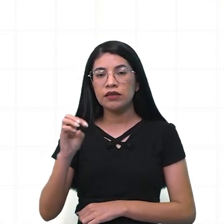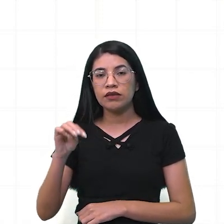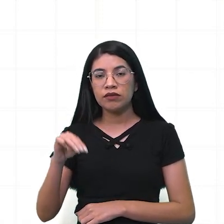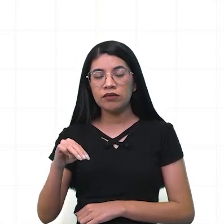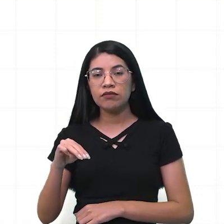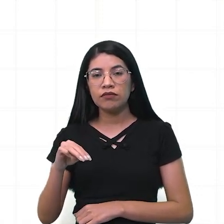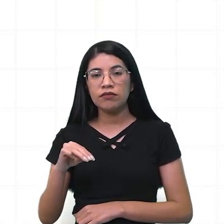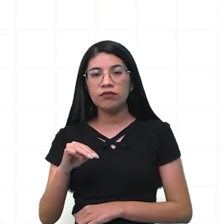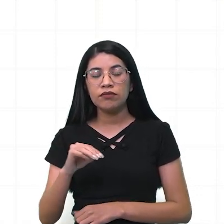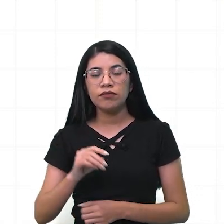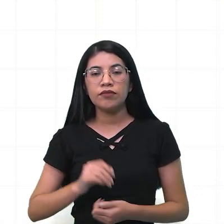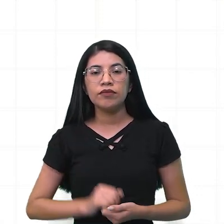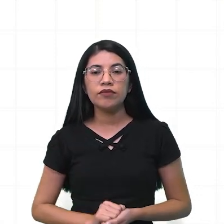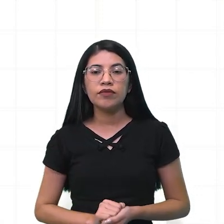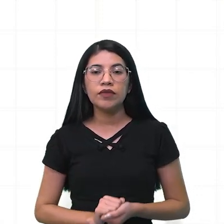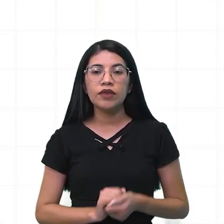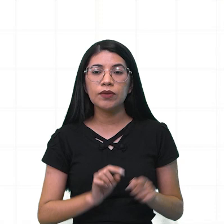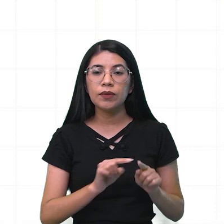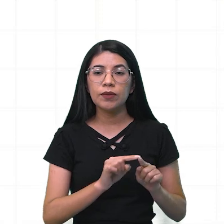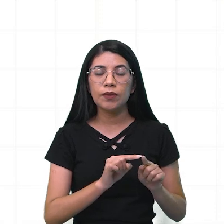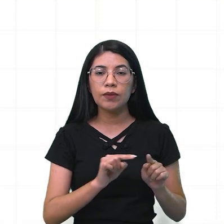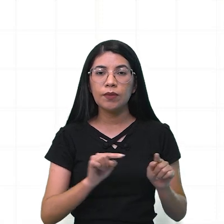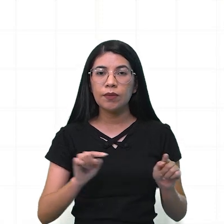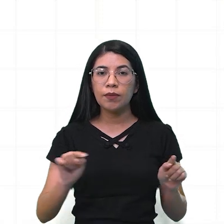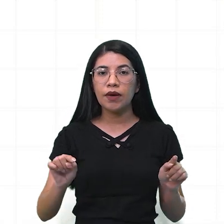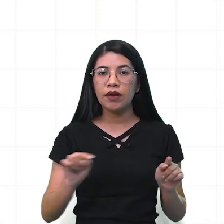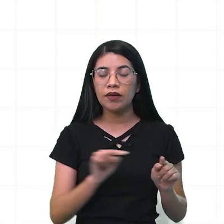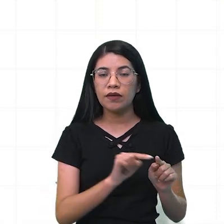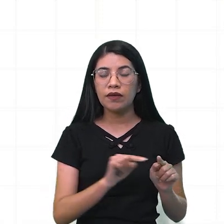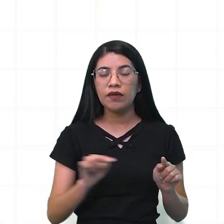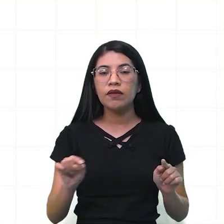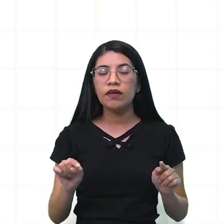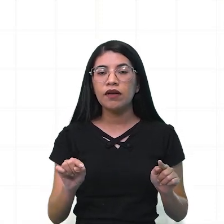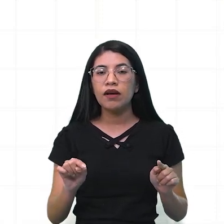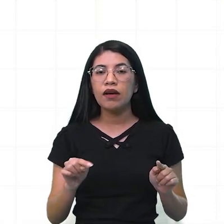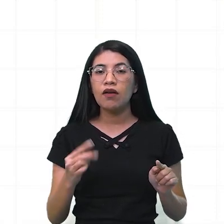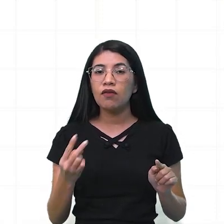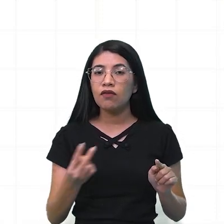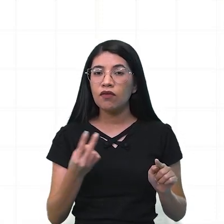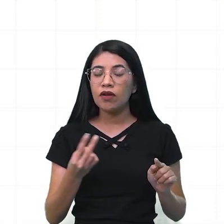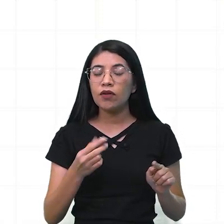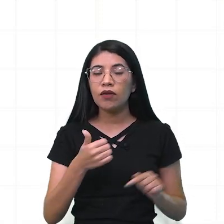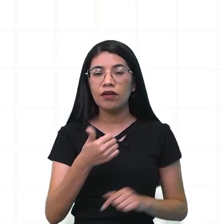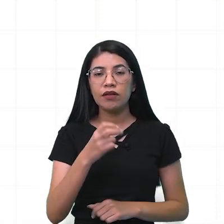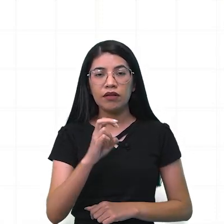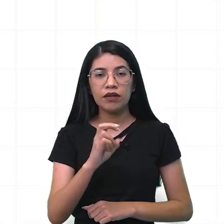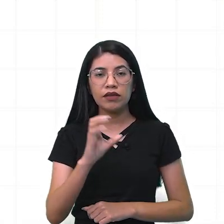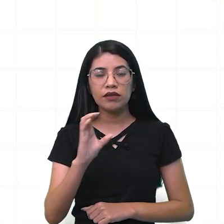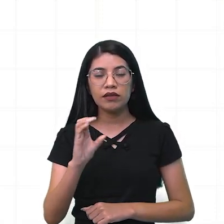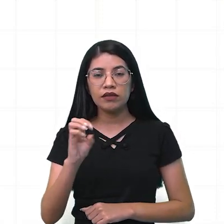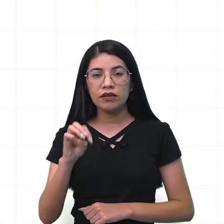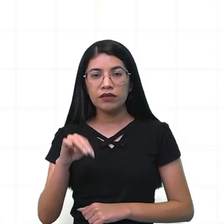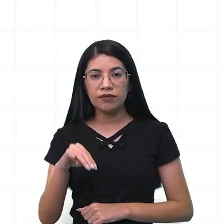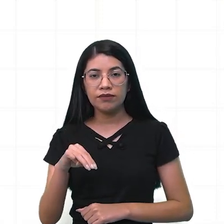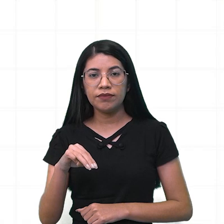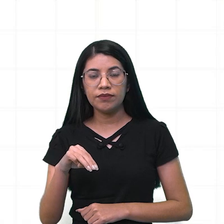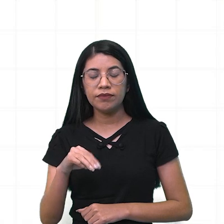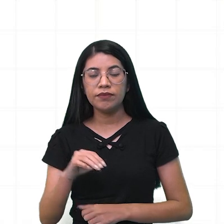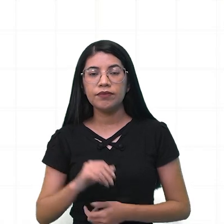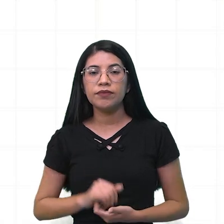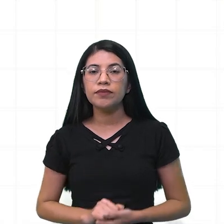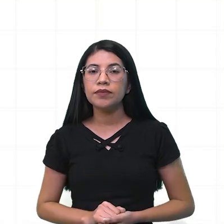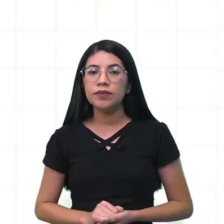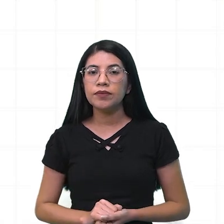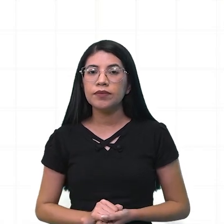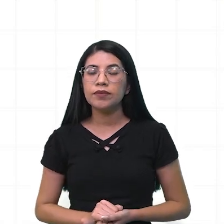a medida do lado maior, nesse caso aqui, valeria 15 centímetros, certo?